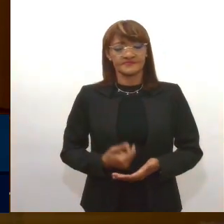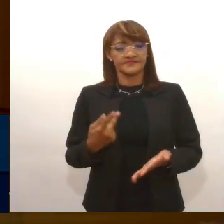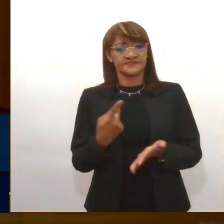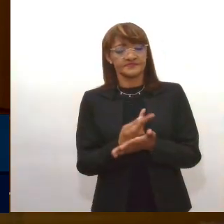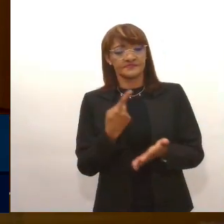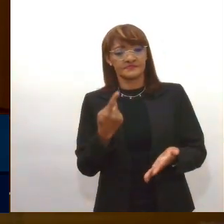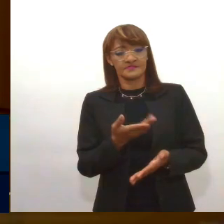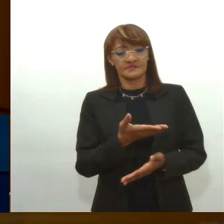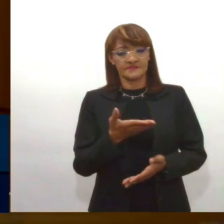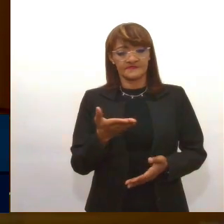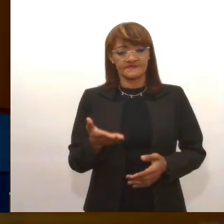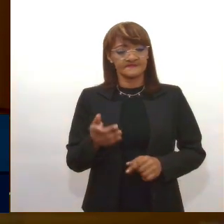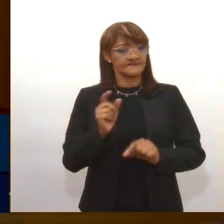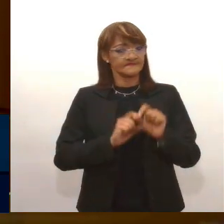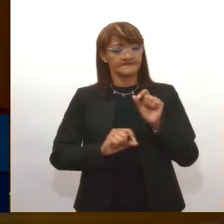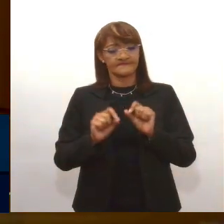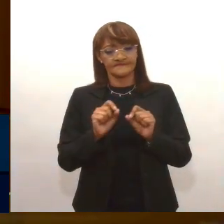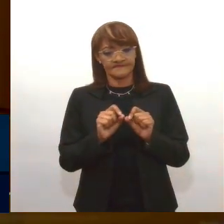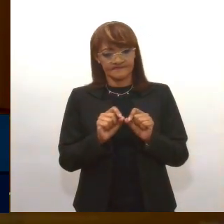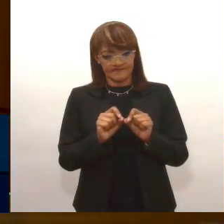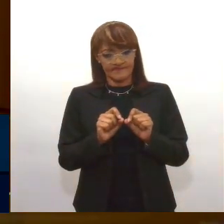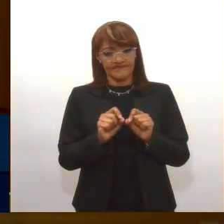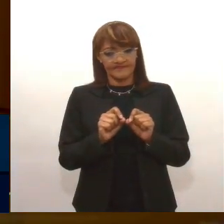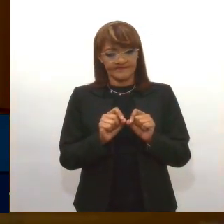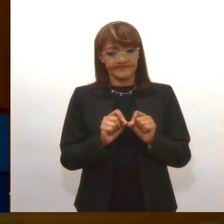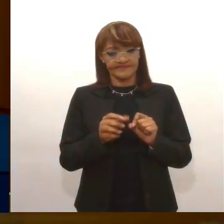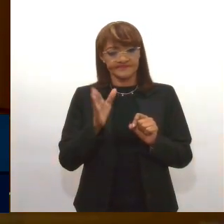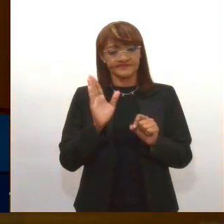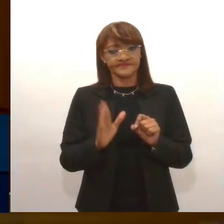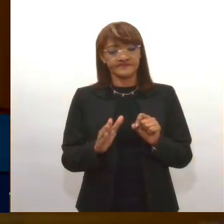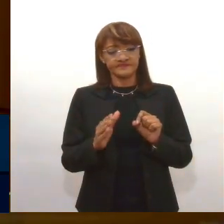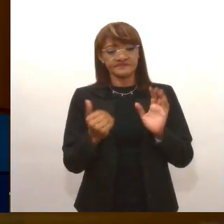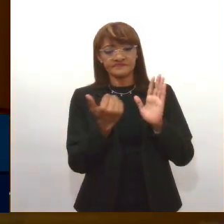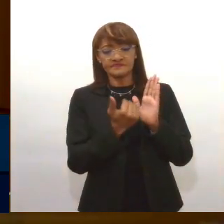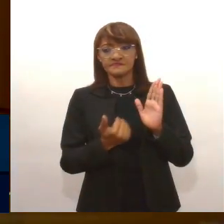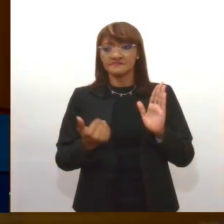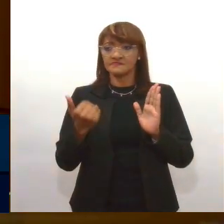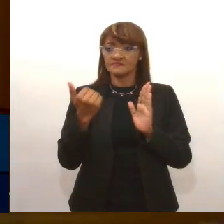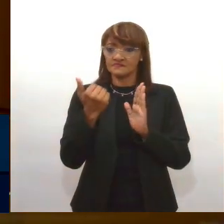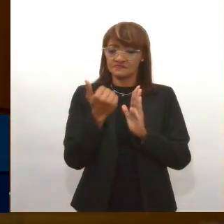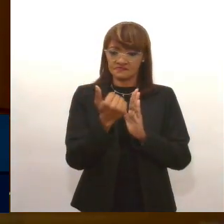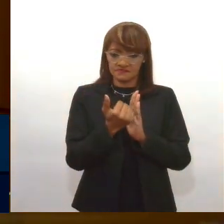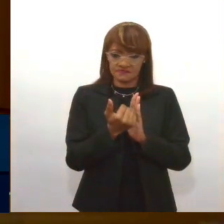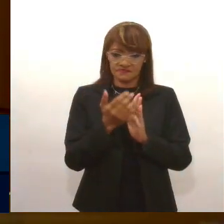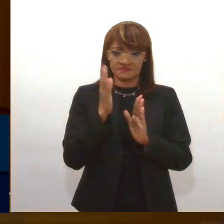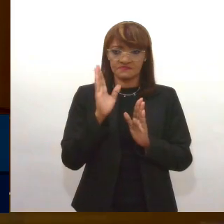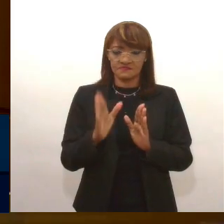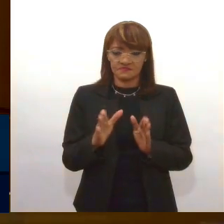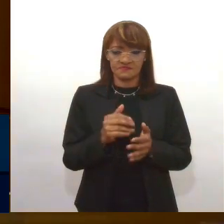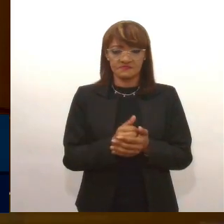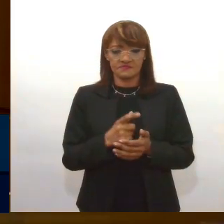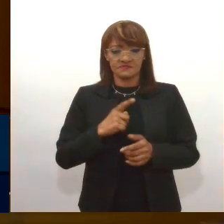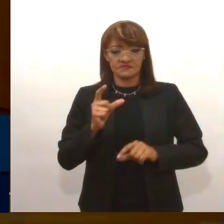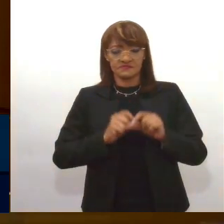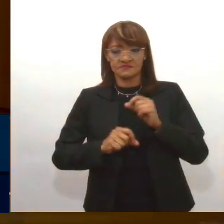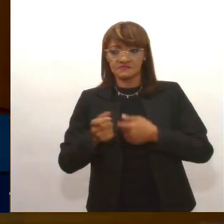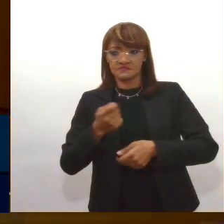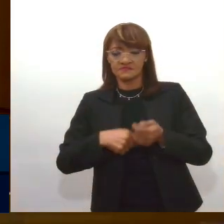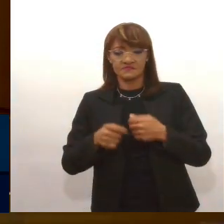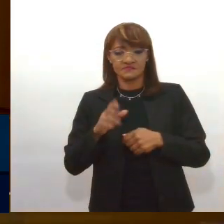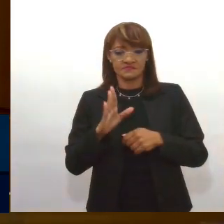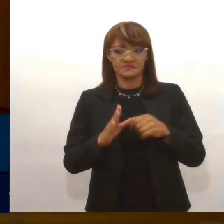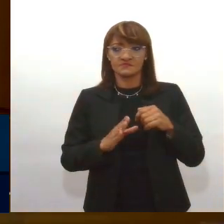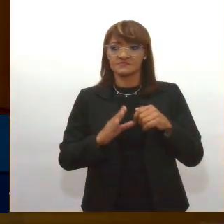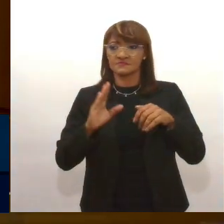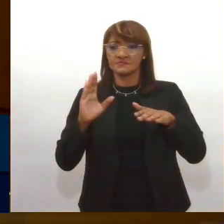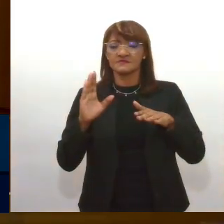justamente a ampliação né de grandes empreendimentos imobiliários sem eh uma